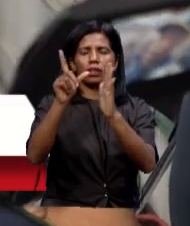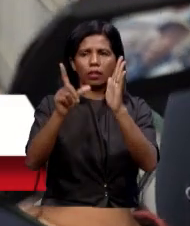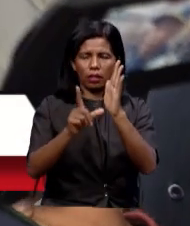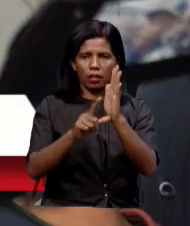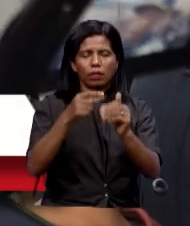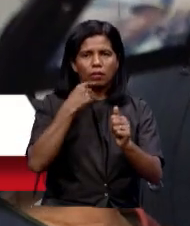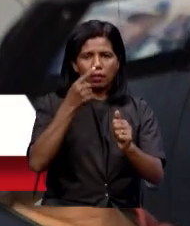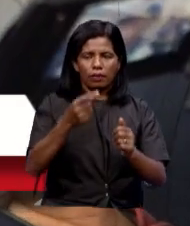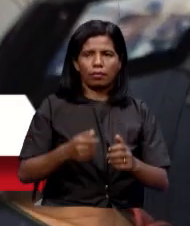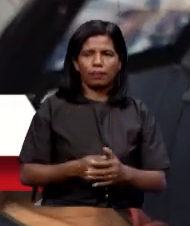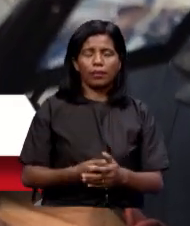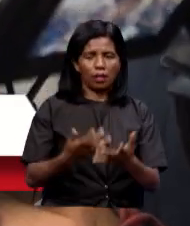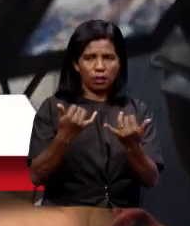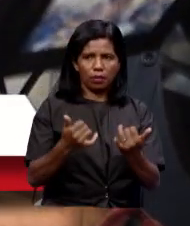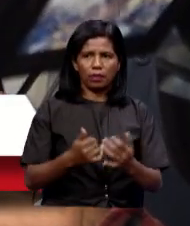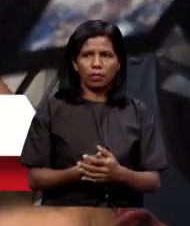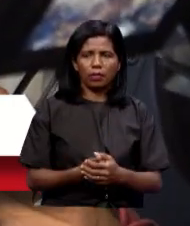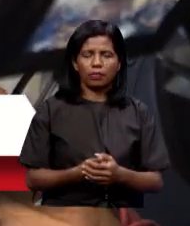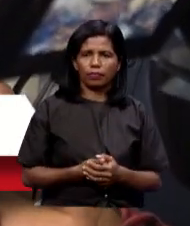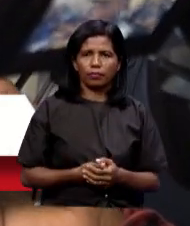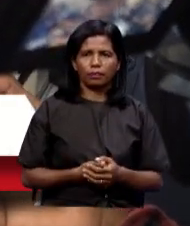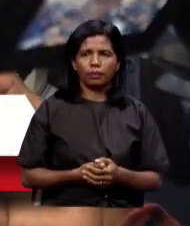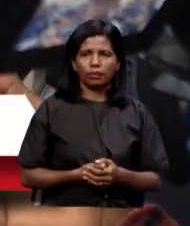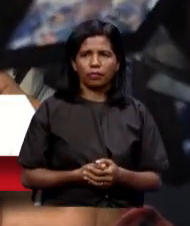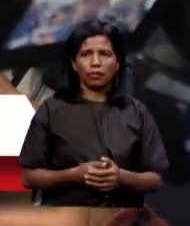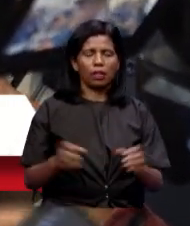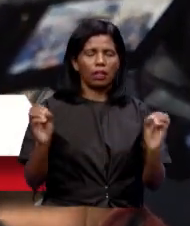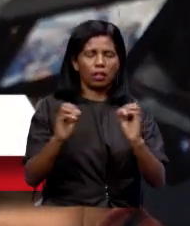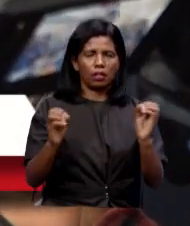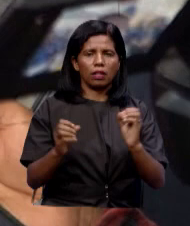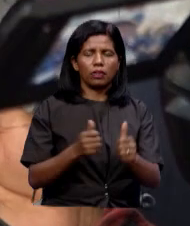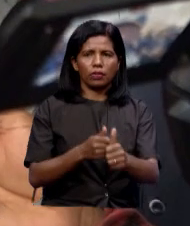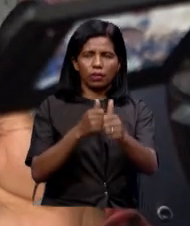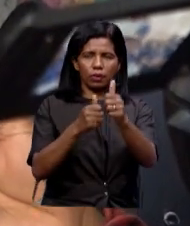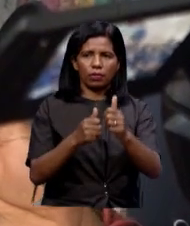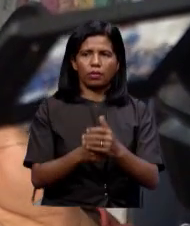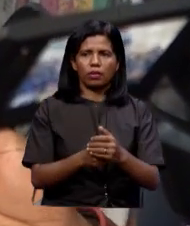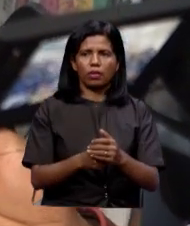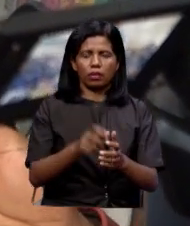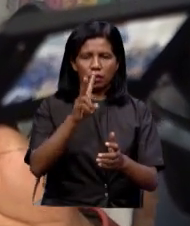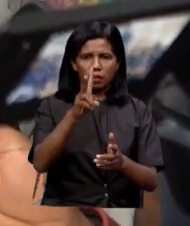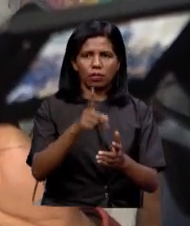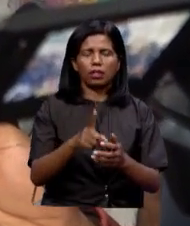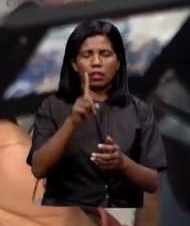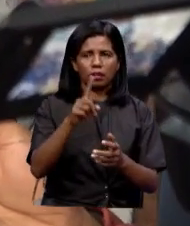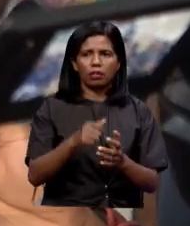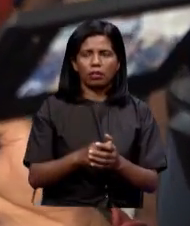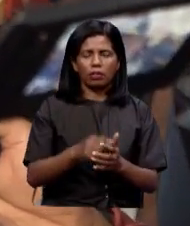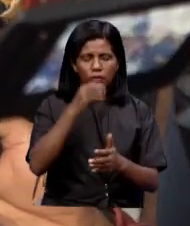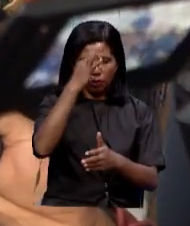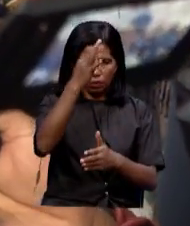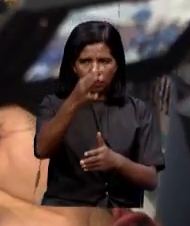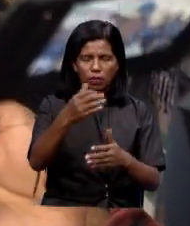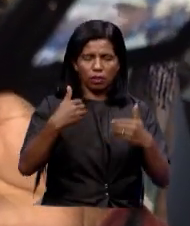haruka. Agora, sema ke la saida dan batru ida. Abang beru kondo